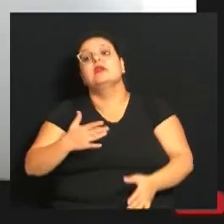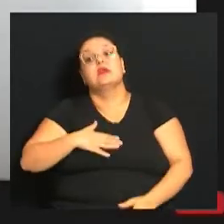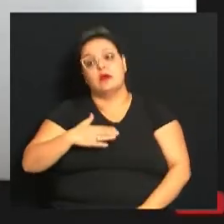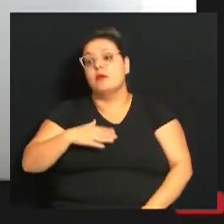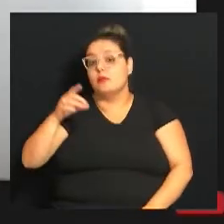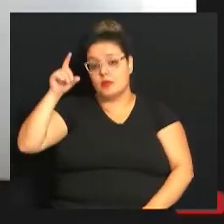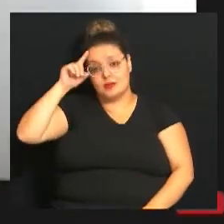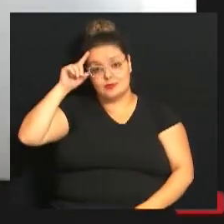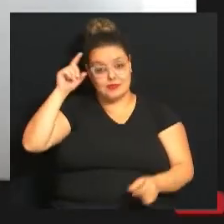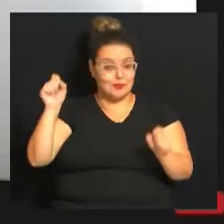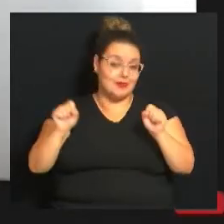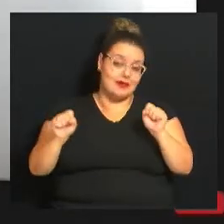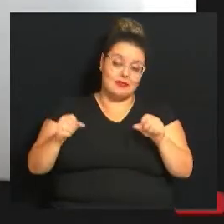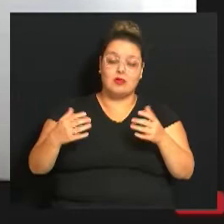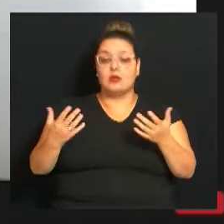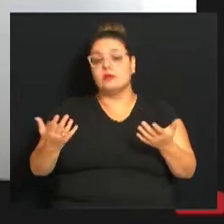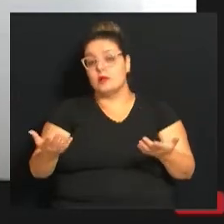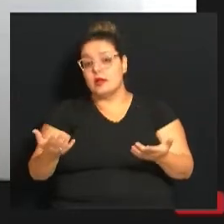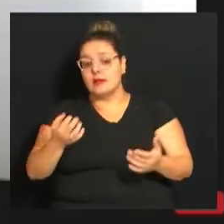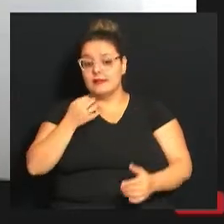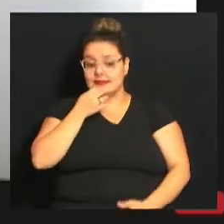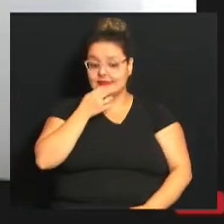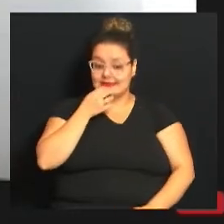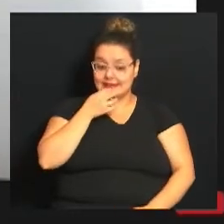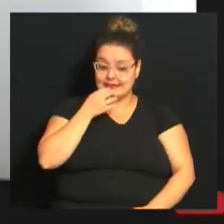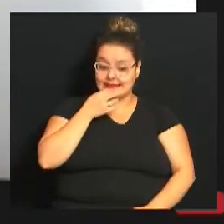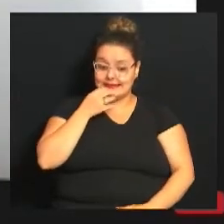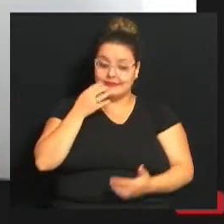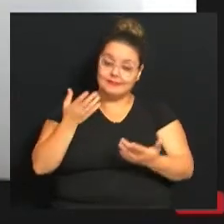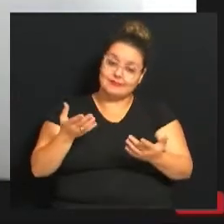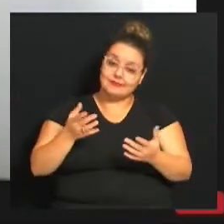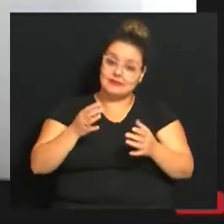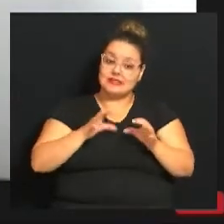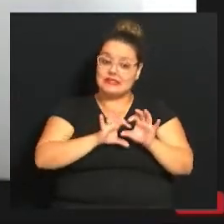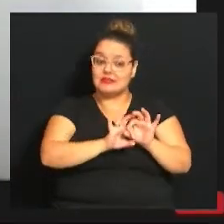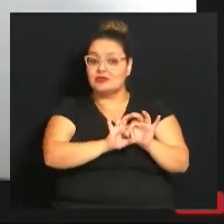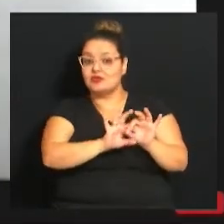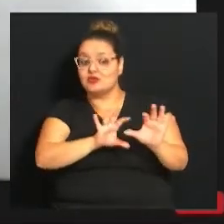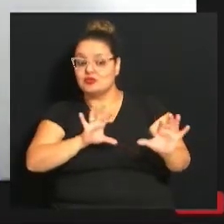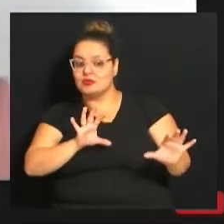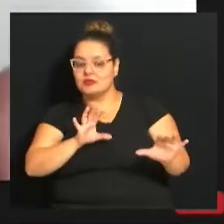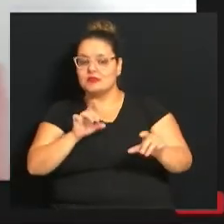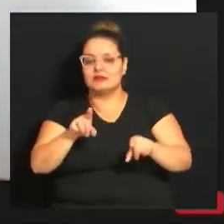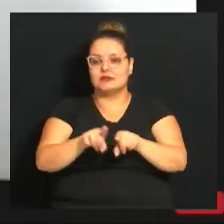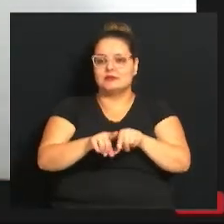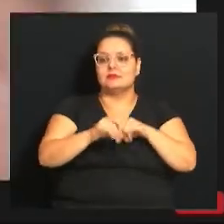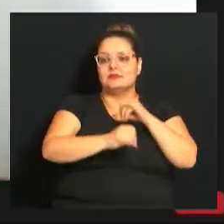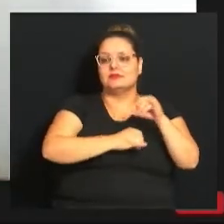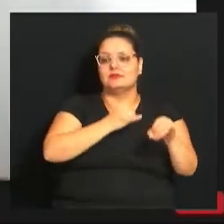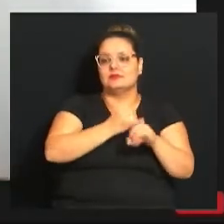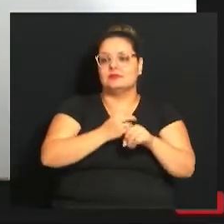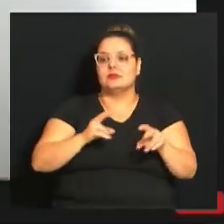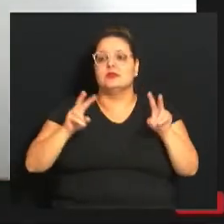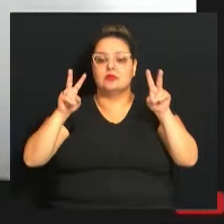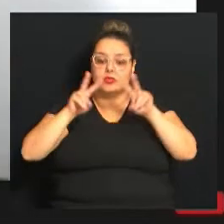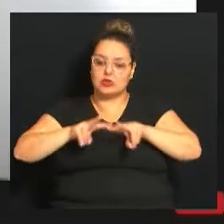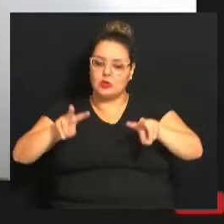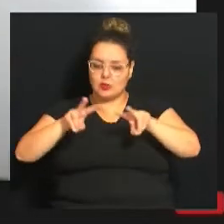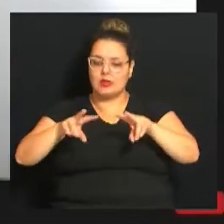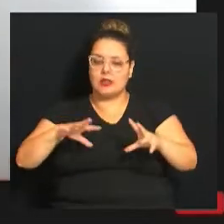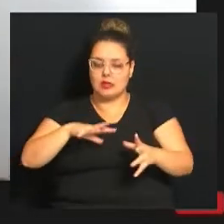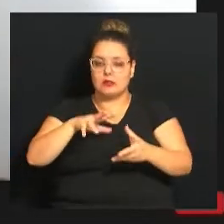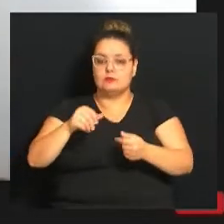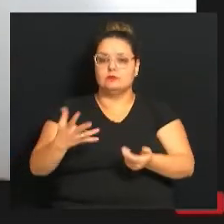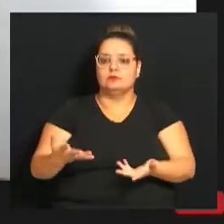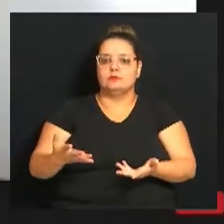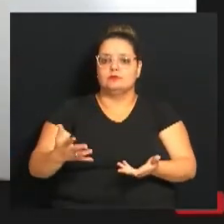adoro, mas se conectar, né? E olhar para esse mundo. A internet, esse mundo